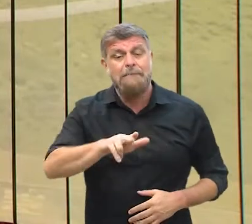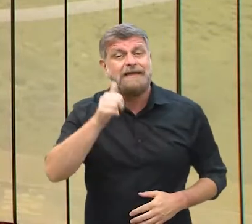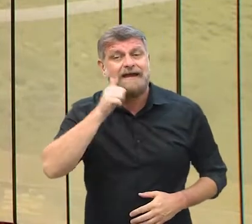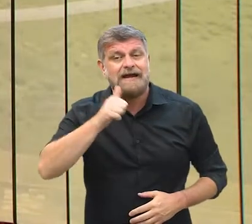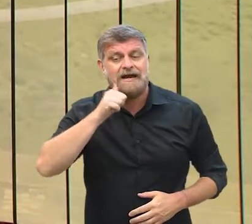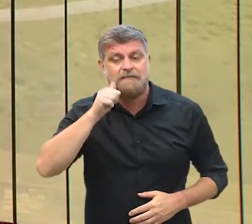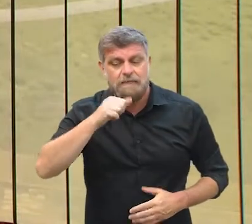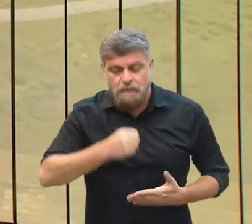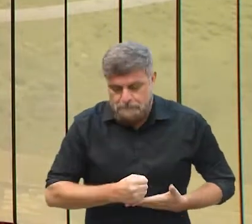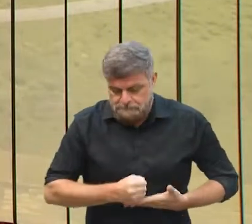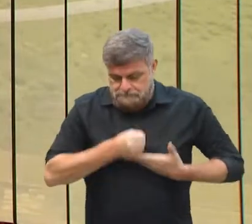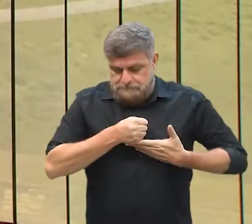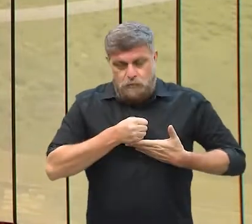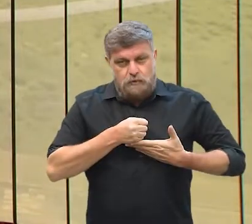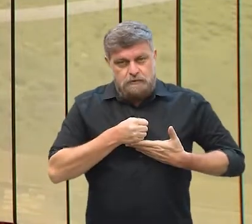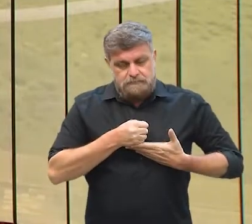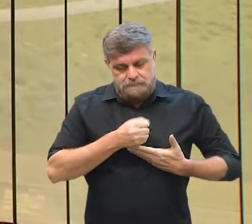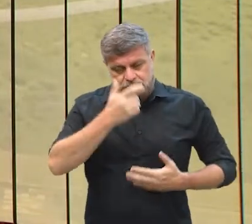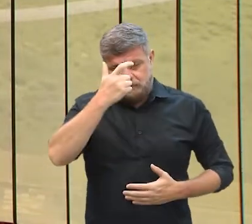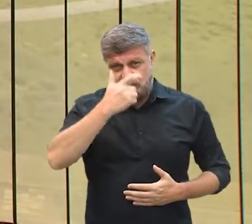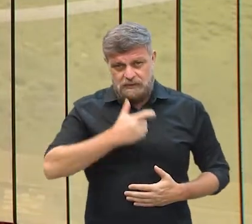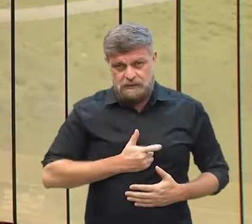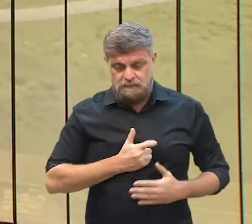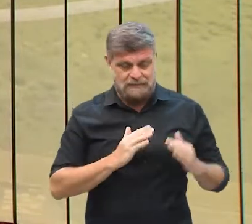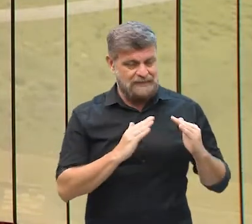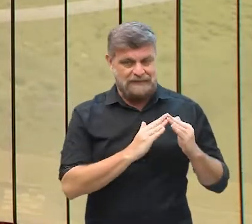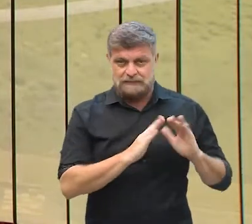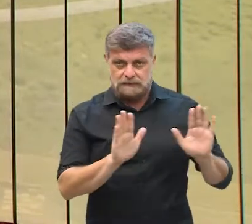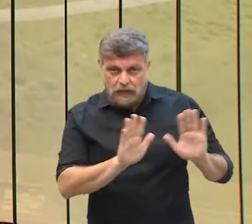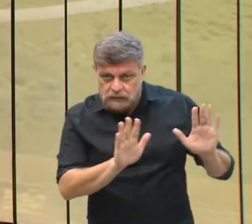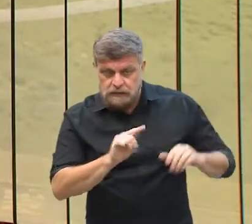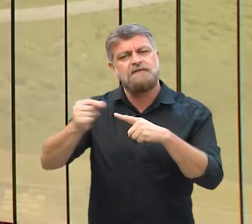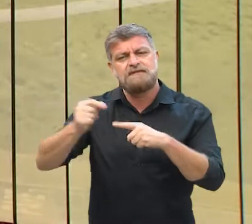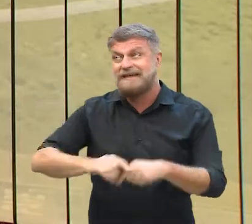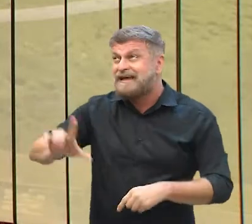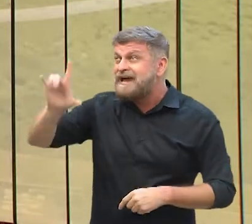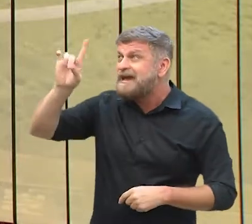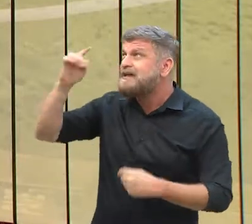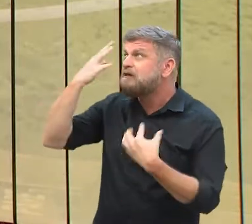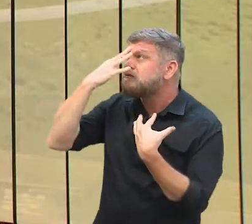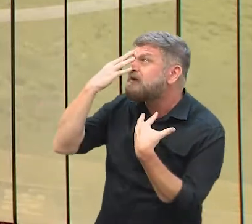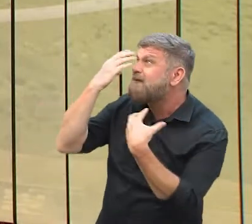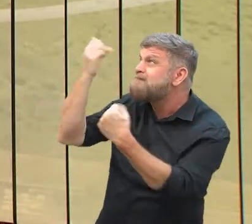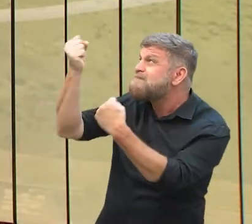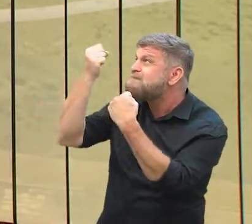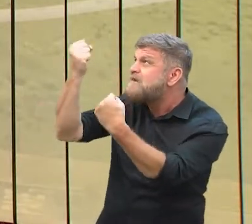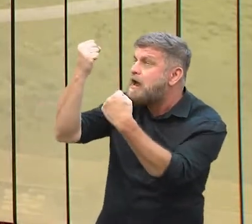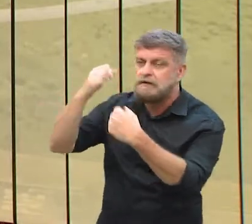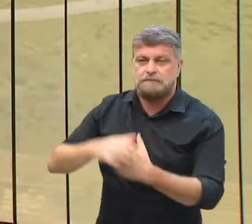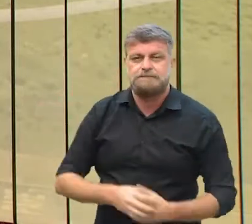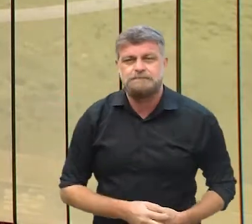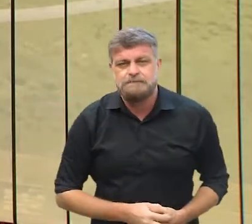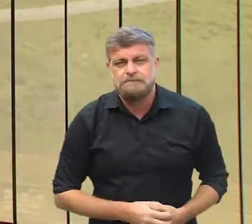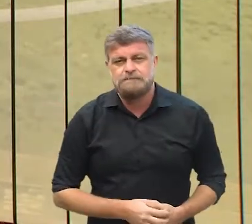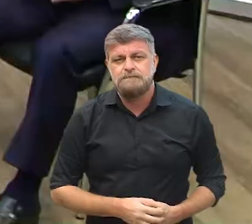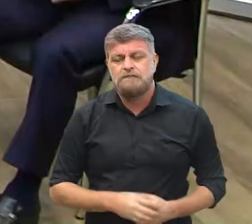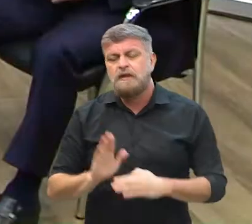Não completei o colegial, vim completar o colegial em Campinas. Tá. Foi quando eu fiz através de supletivos,